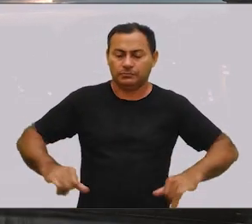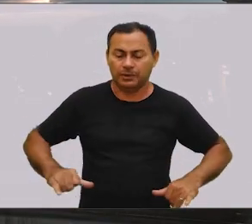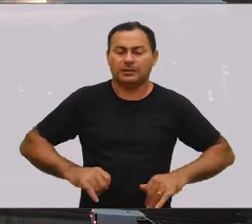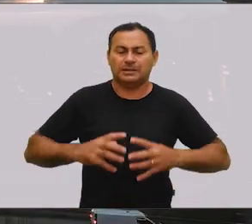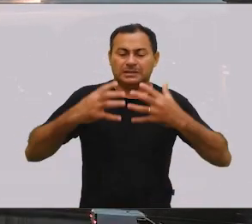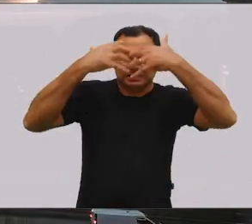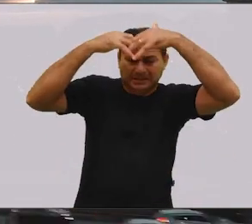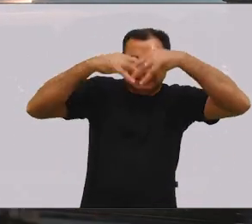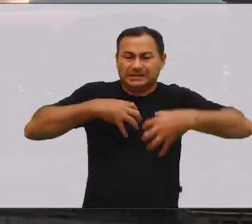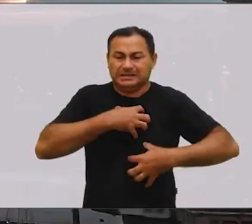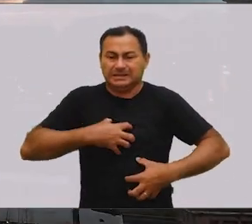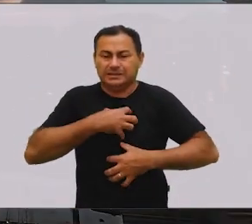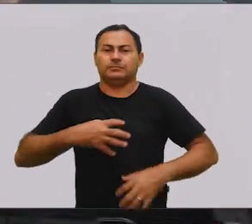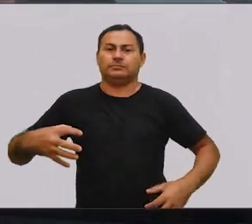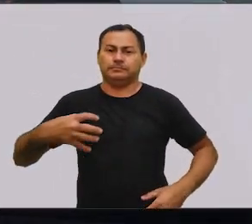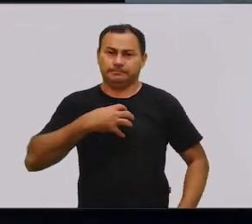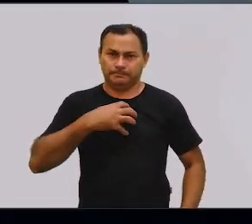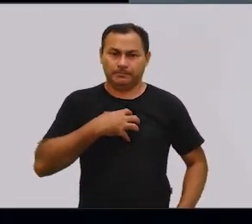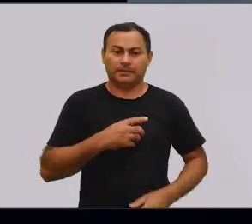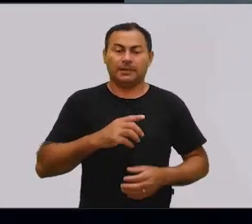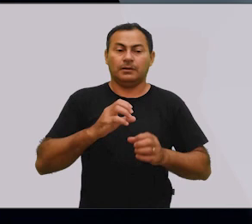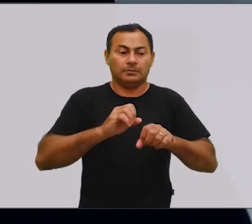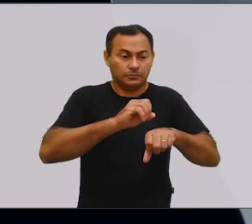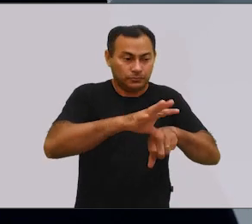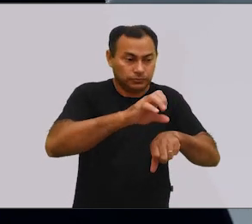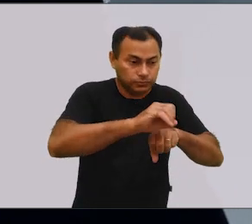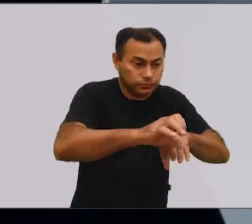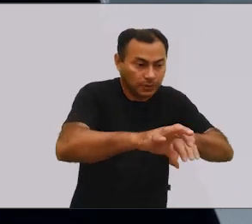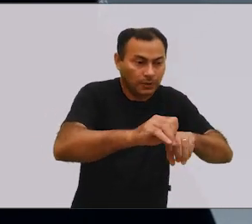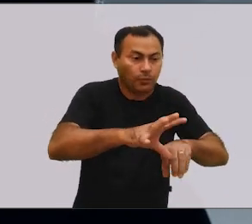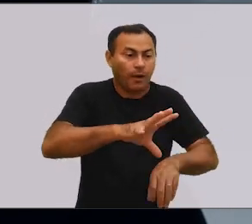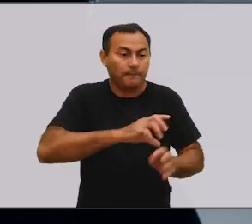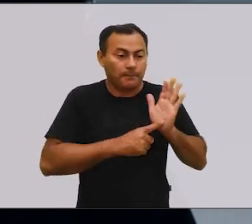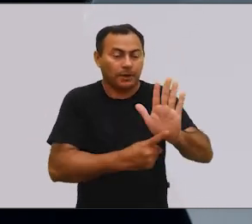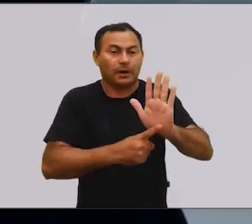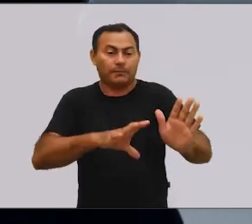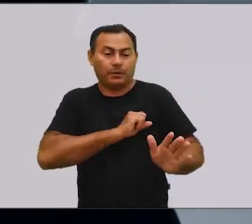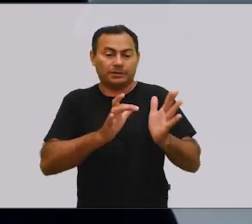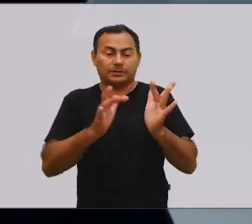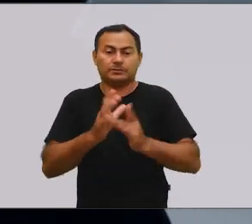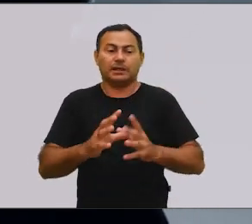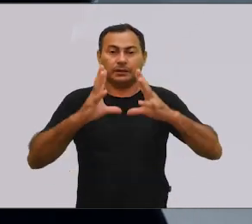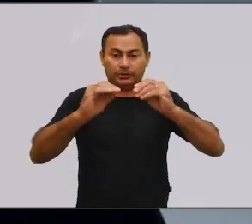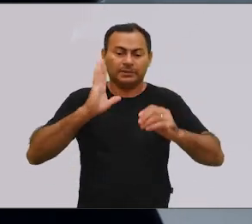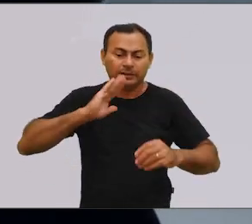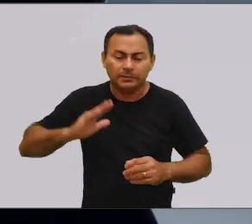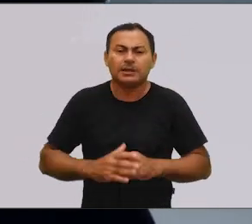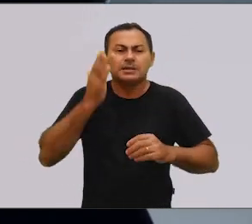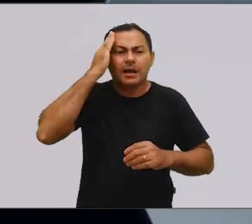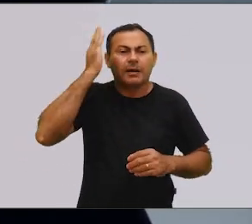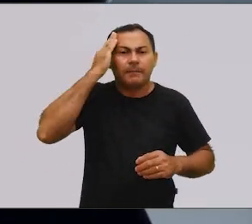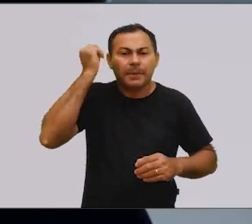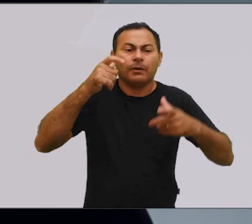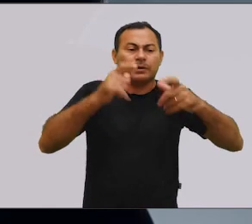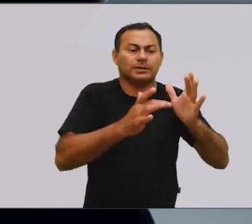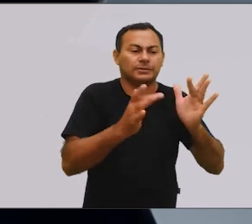dor que os aflitos estão sentindo. Ao passar o amor de Jesus para aquelas crianças naquela noite, além de descobrir onde Jesus